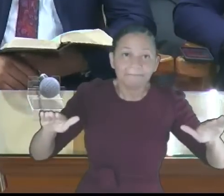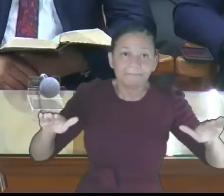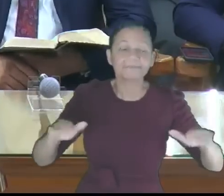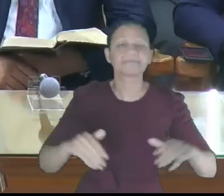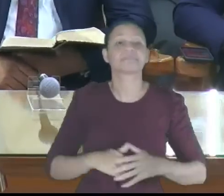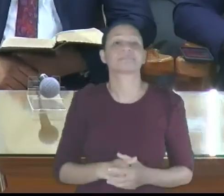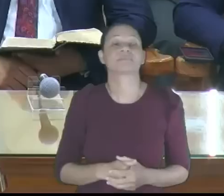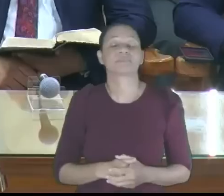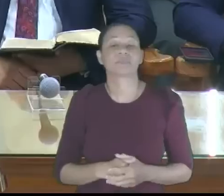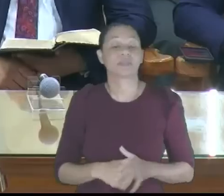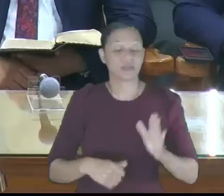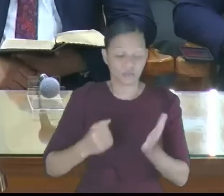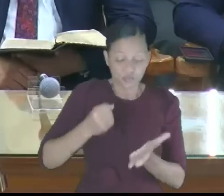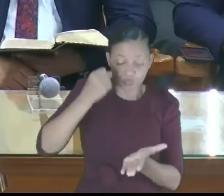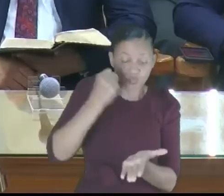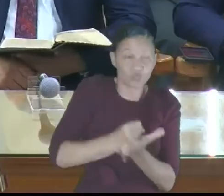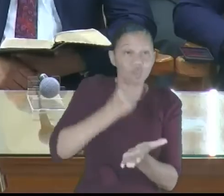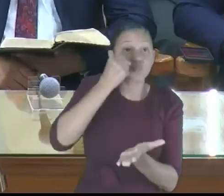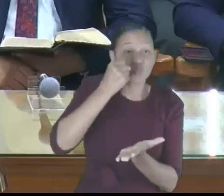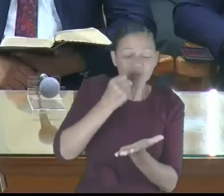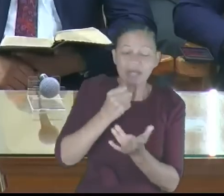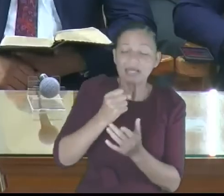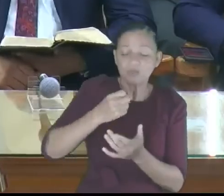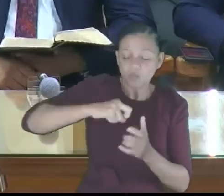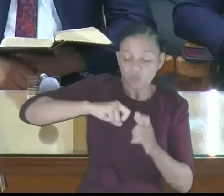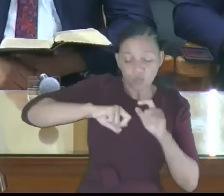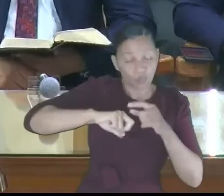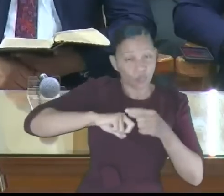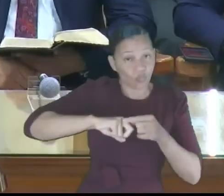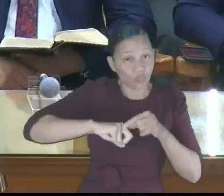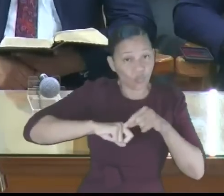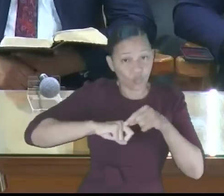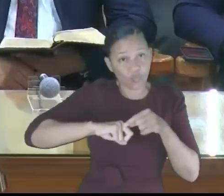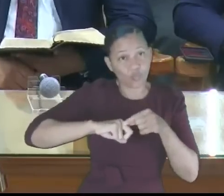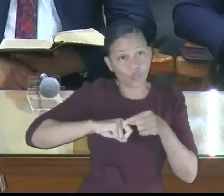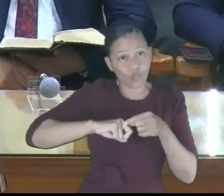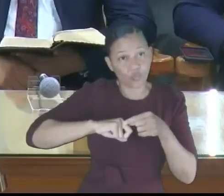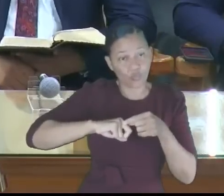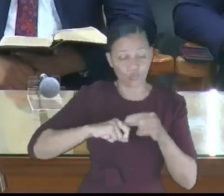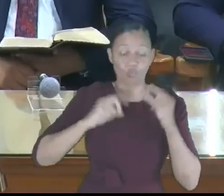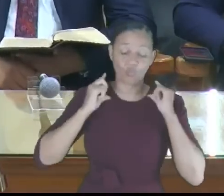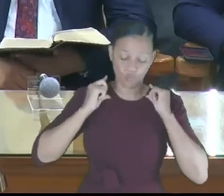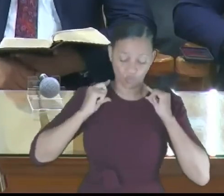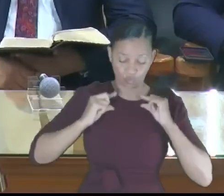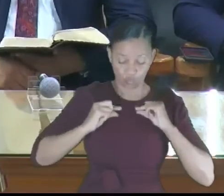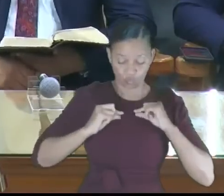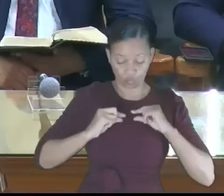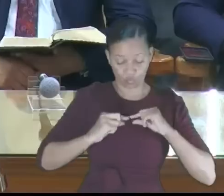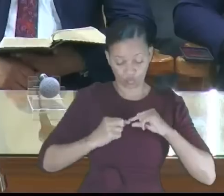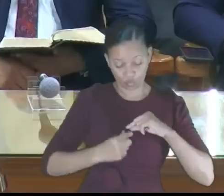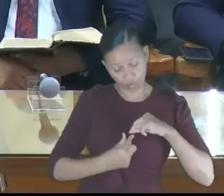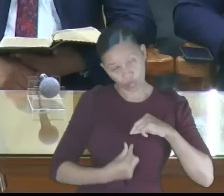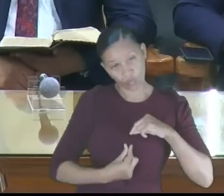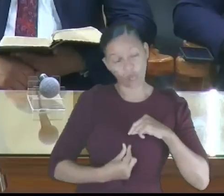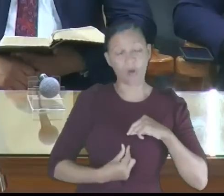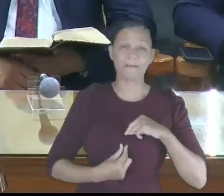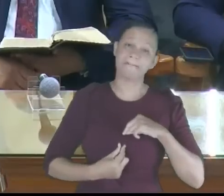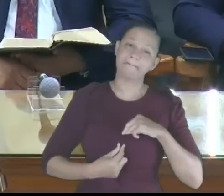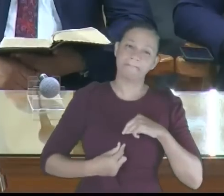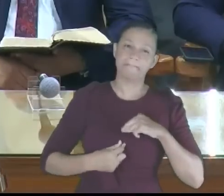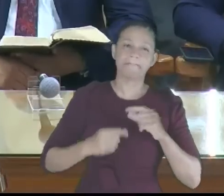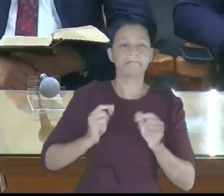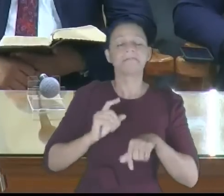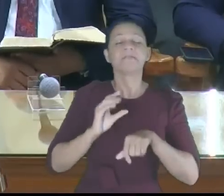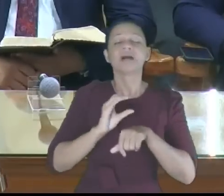Então, o selo era um anel ou um pingente. Havia um cordão de ouro, ou um cordão de prata ou de metal, e